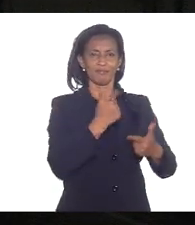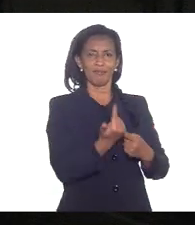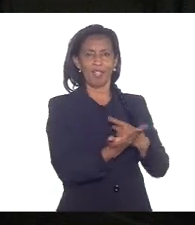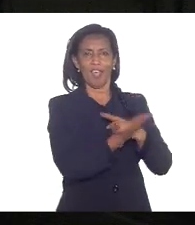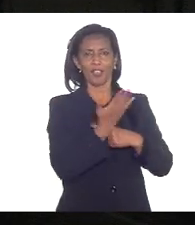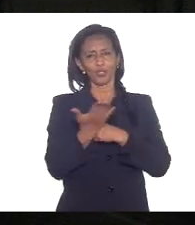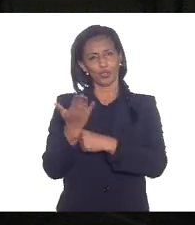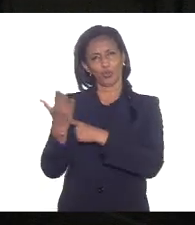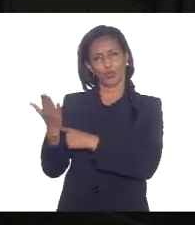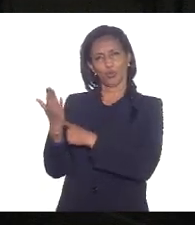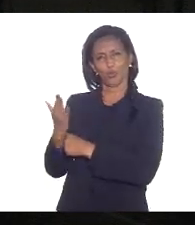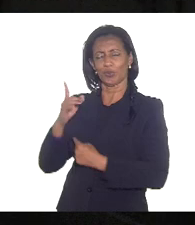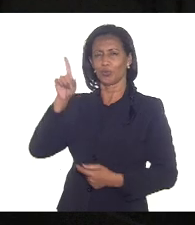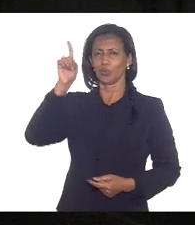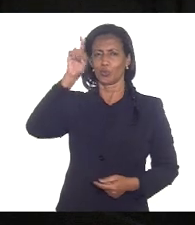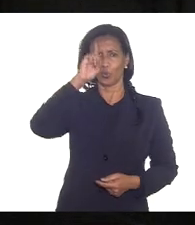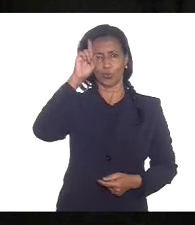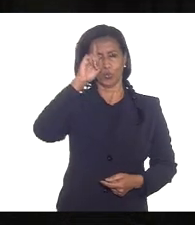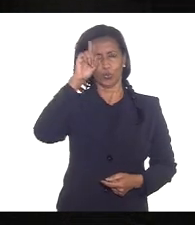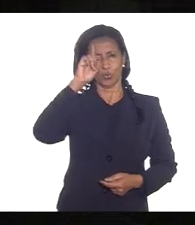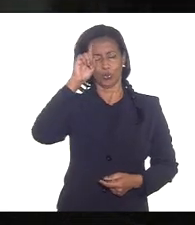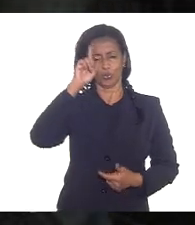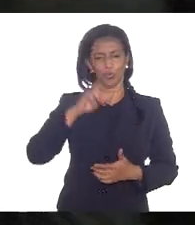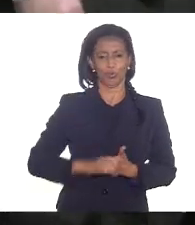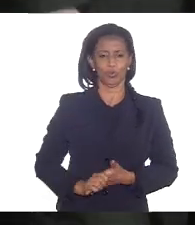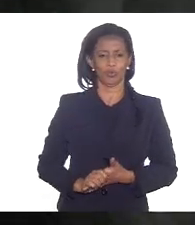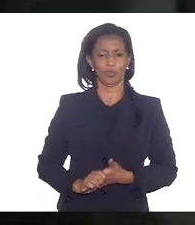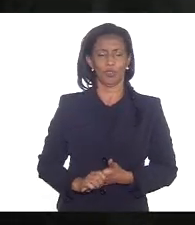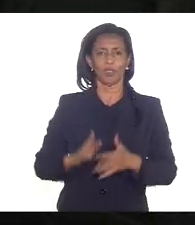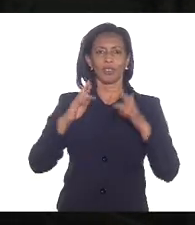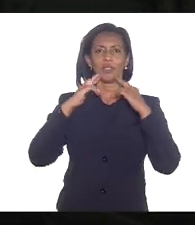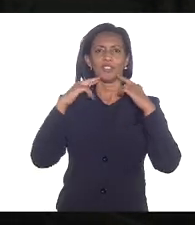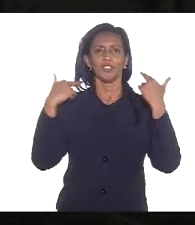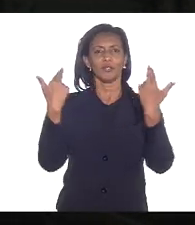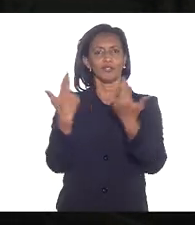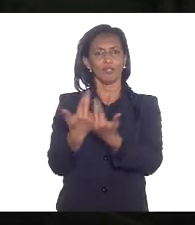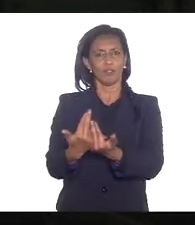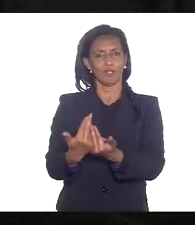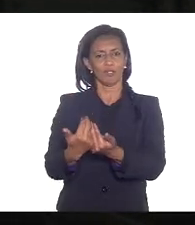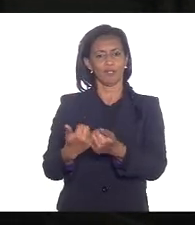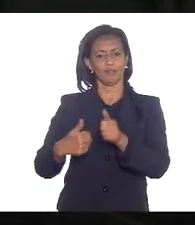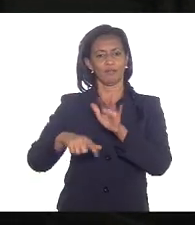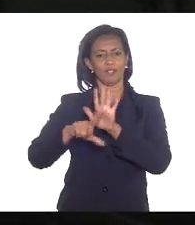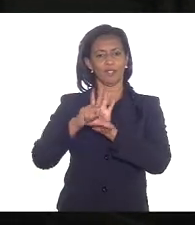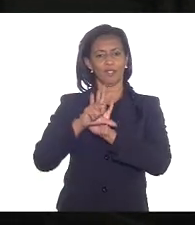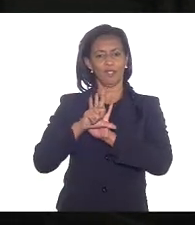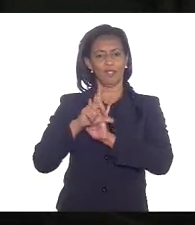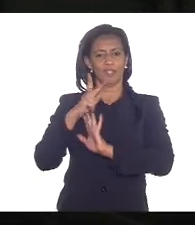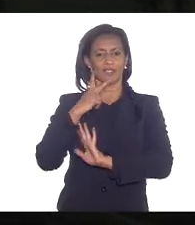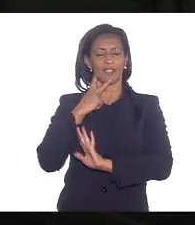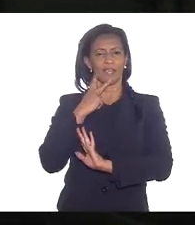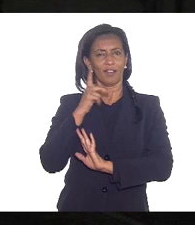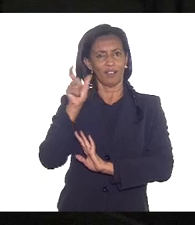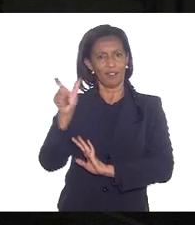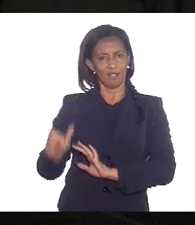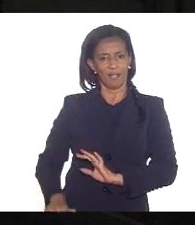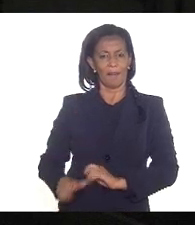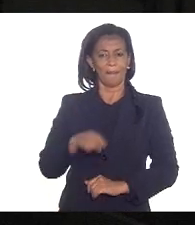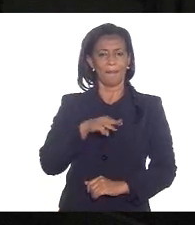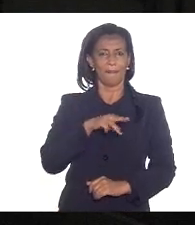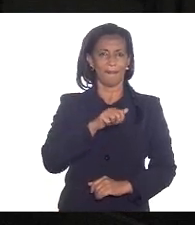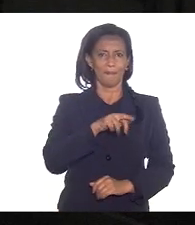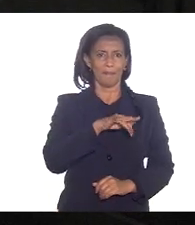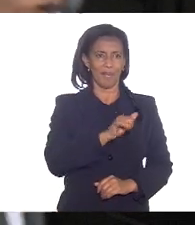nos ajudam diariamente na condução das sessões legislativas quero fazer os na figura do